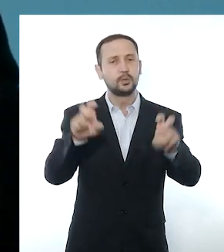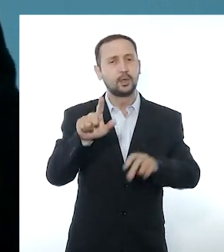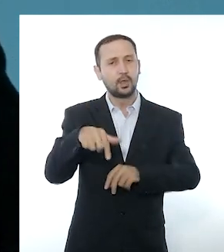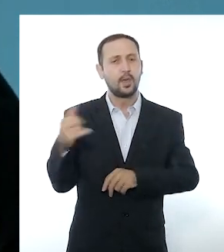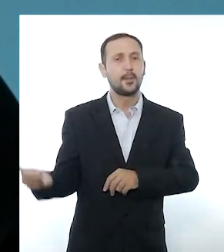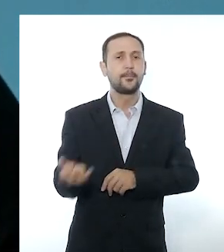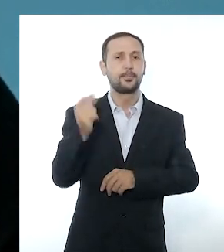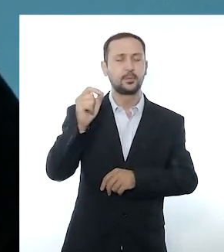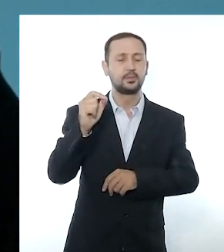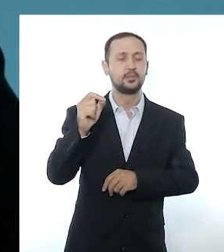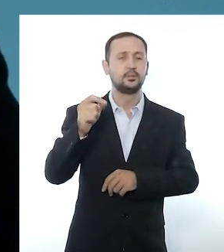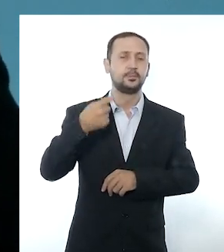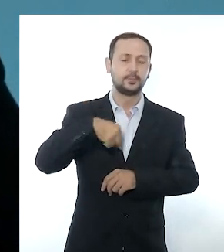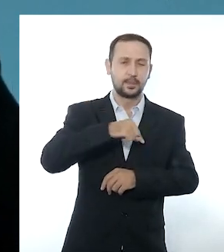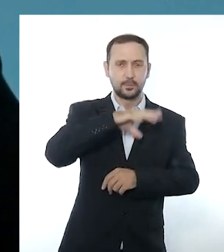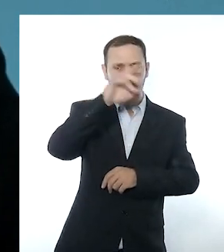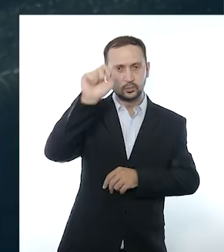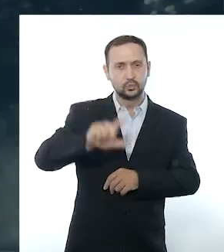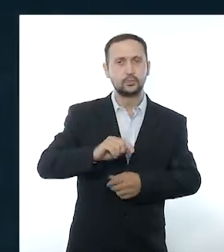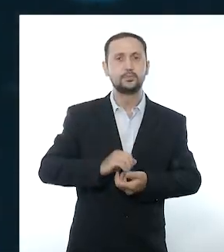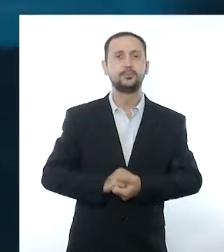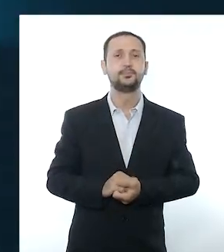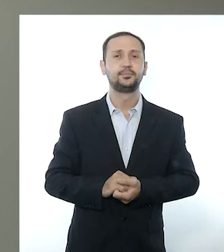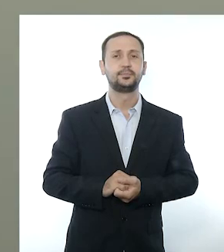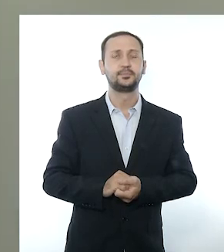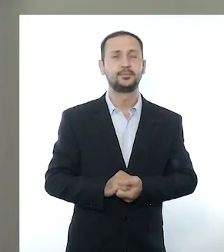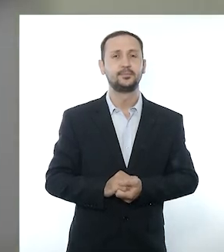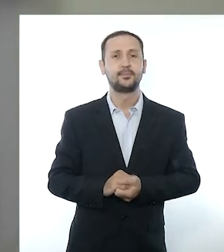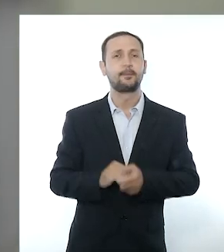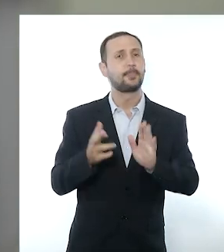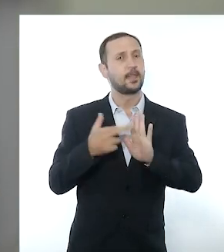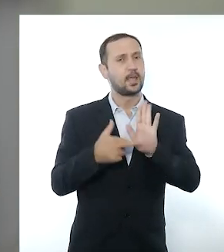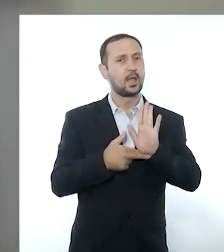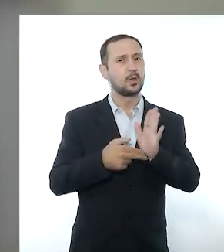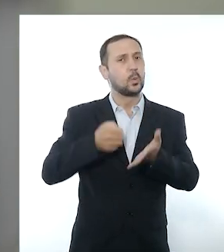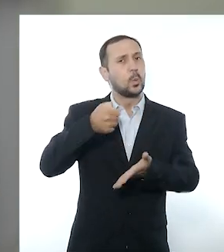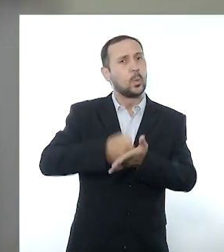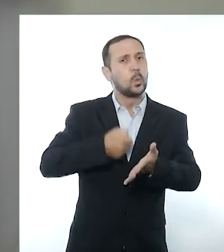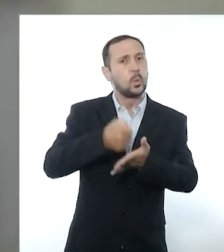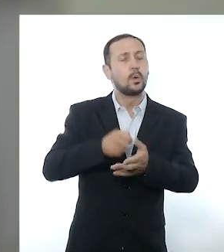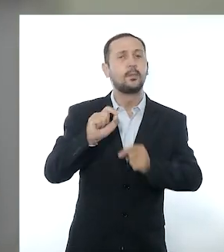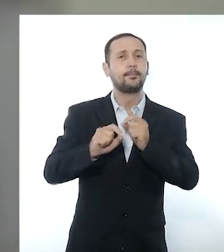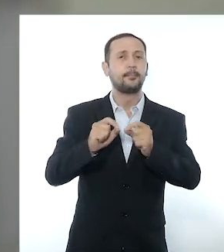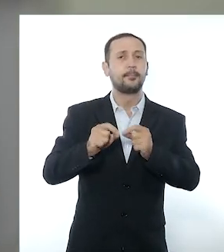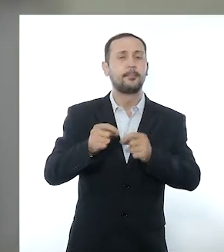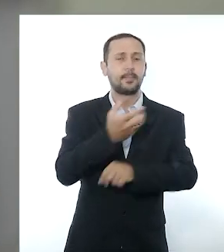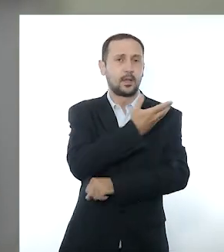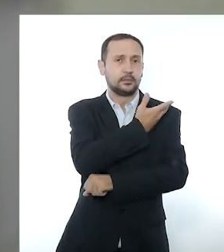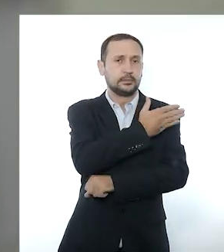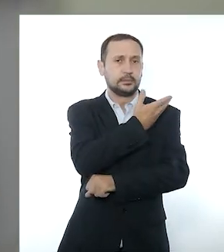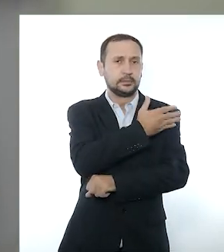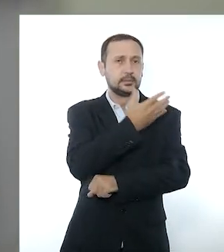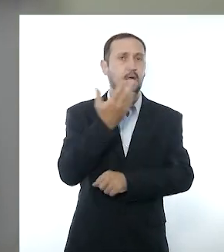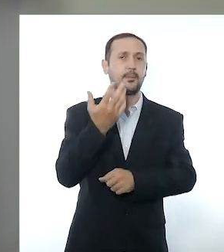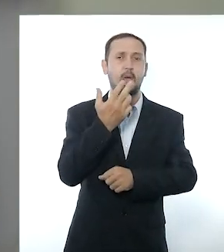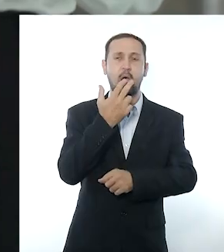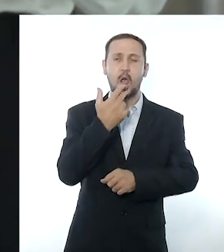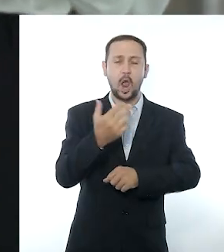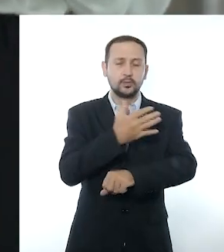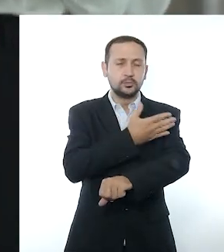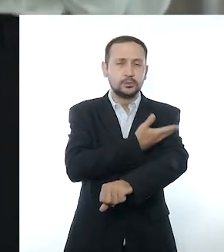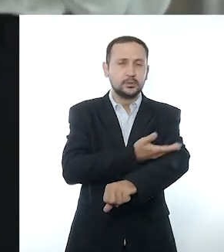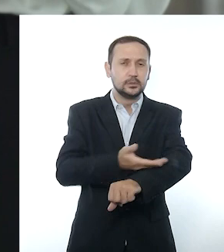tema que é tão importante e relevante para o nosso estado. Regras mais duras contra o racismo foram